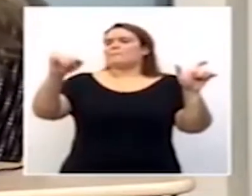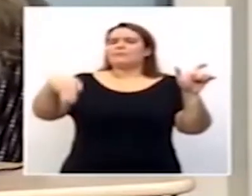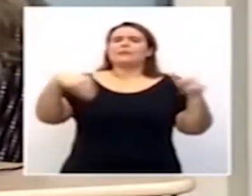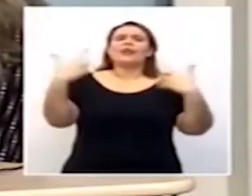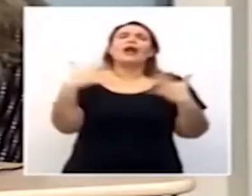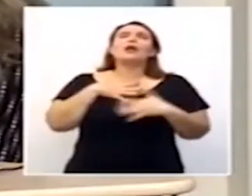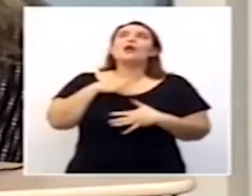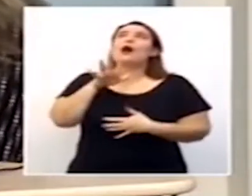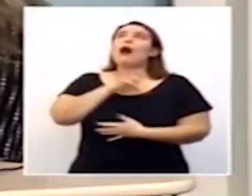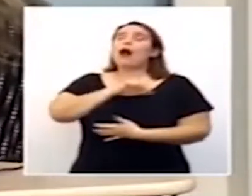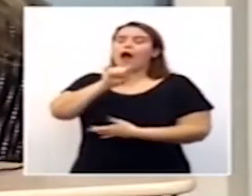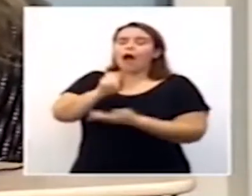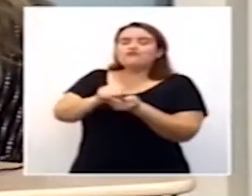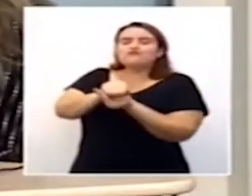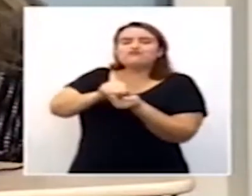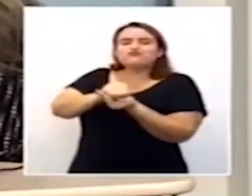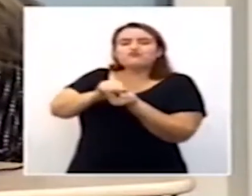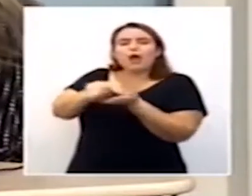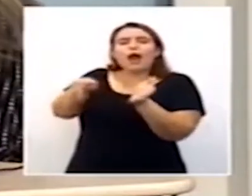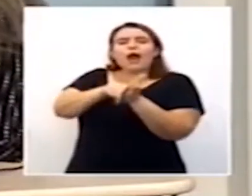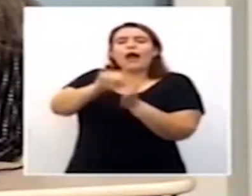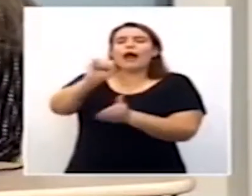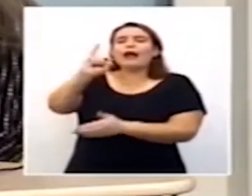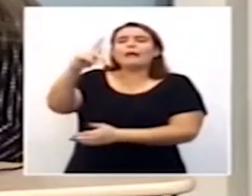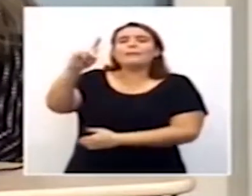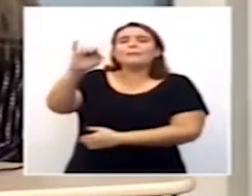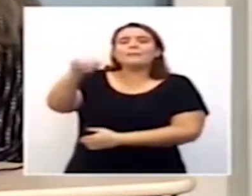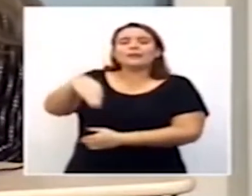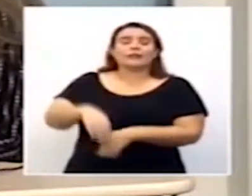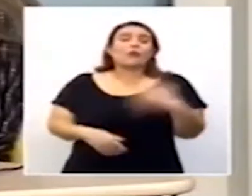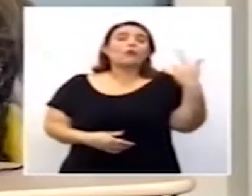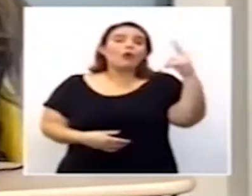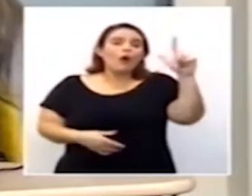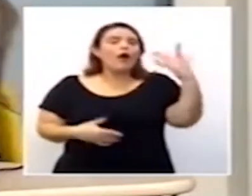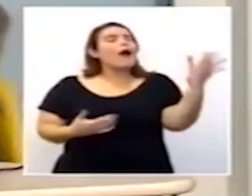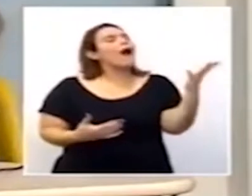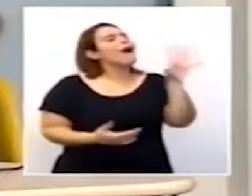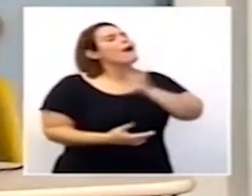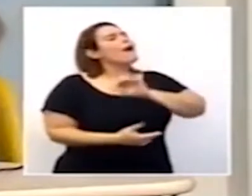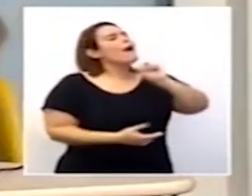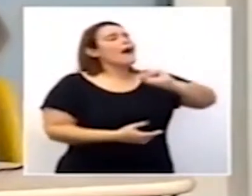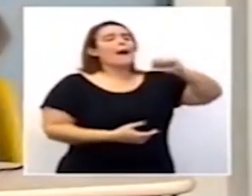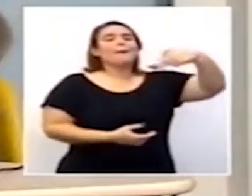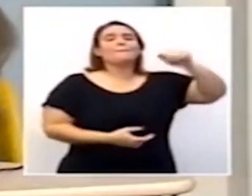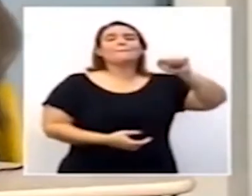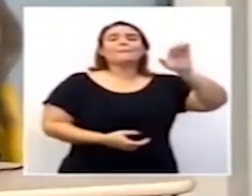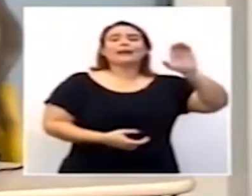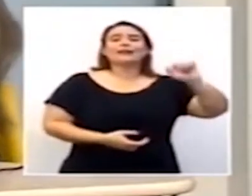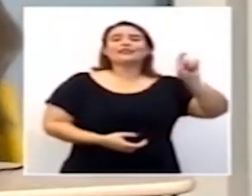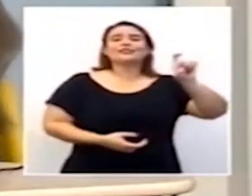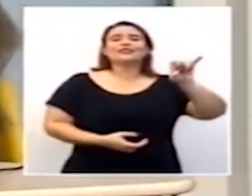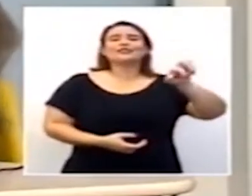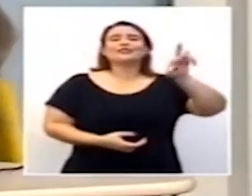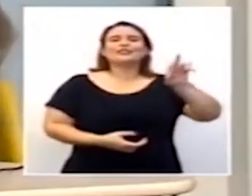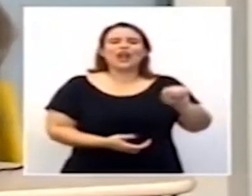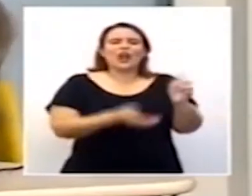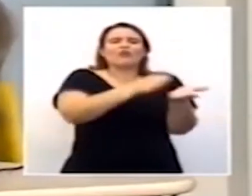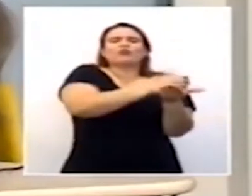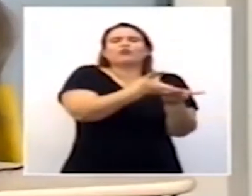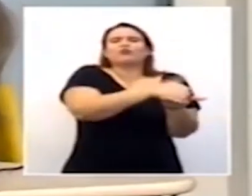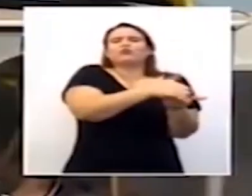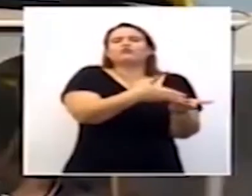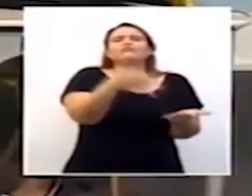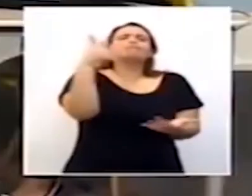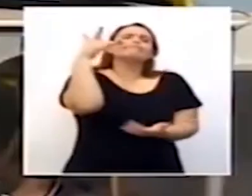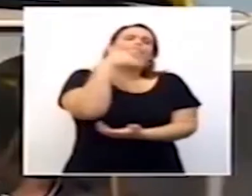adoro bolinho de aipim verdade em outros lugares Ai eu adoro nossa pegar macaxeira em fritar fica